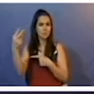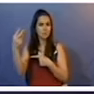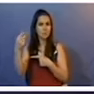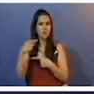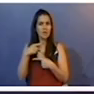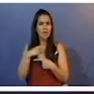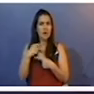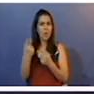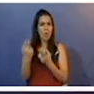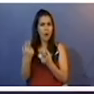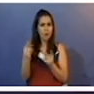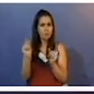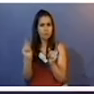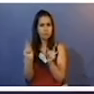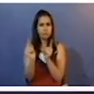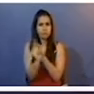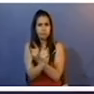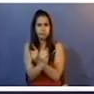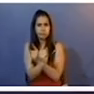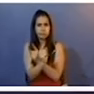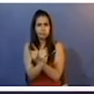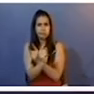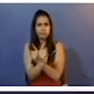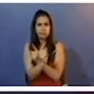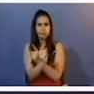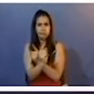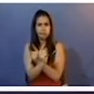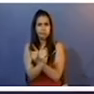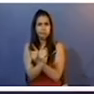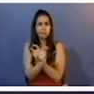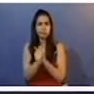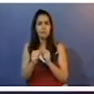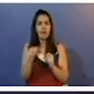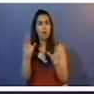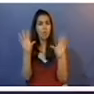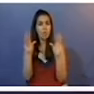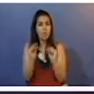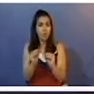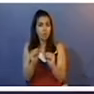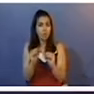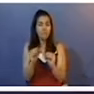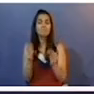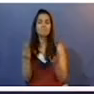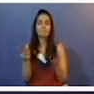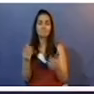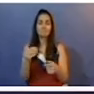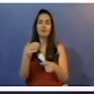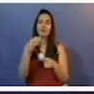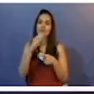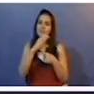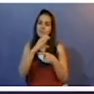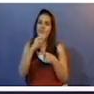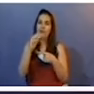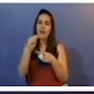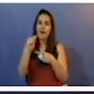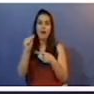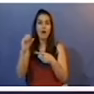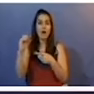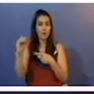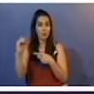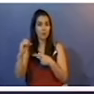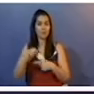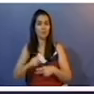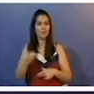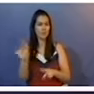mesmos valores, a gente vai inverter, vai ficar 2 e 2, fazendo a redução vai ficar 1 e 1. Então, é esse aí